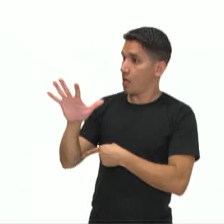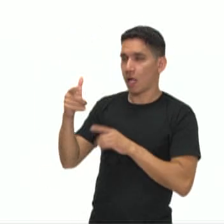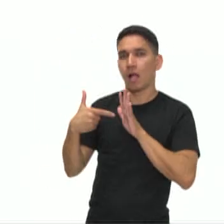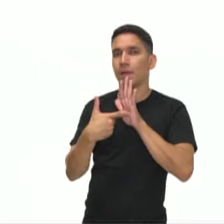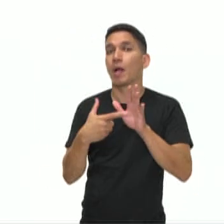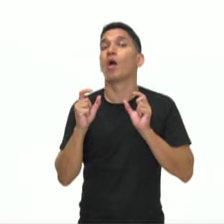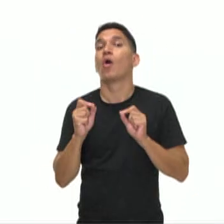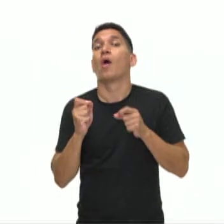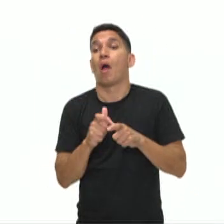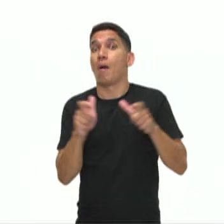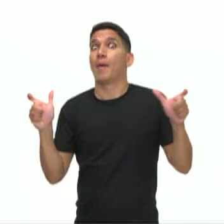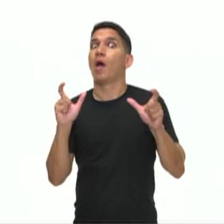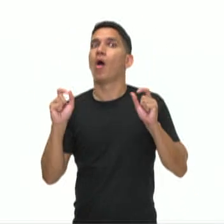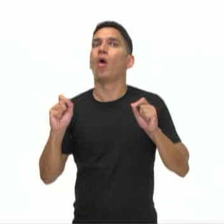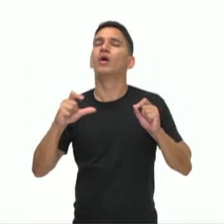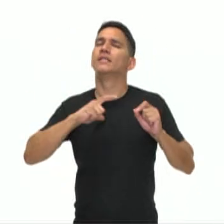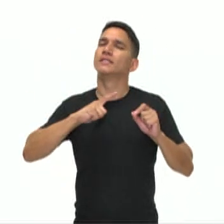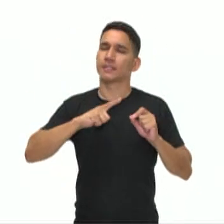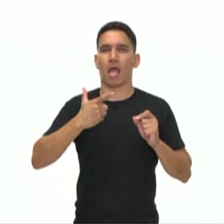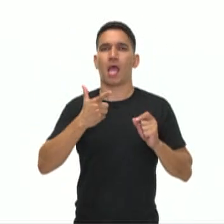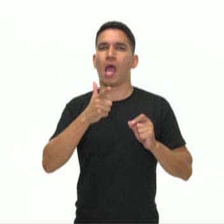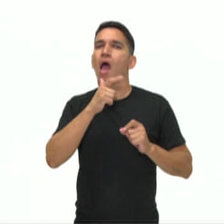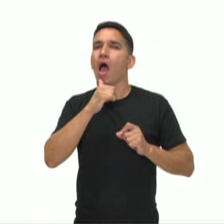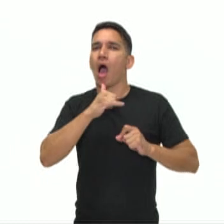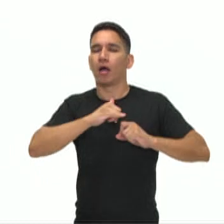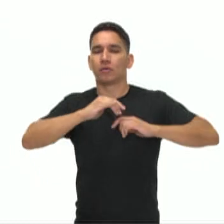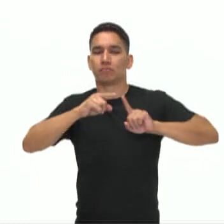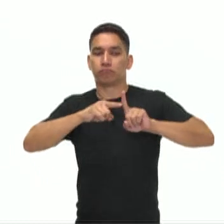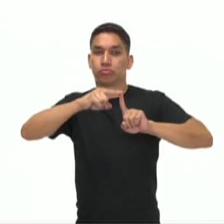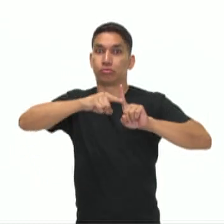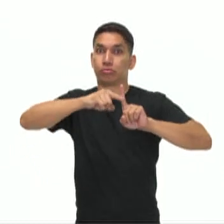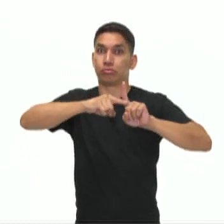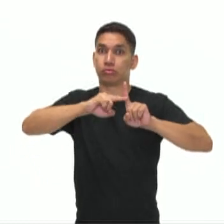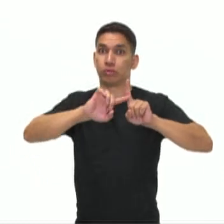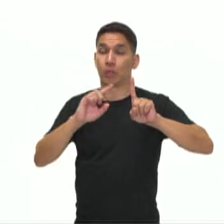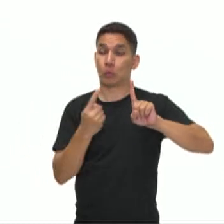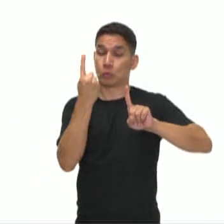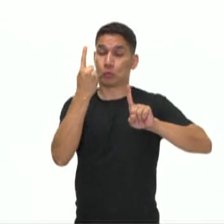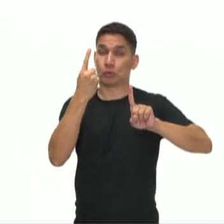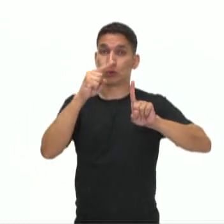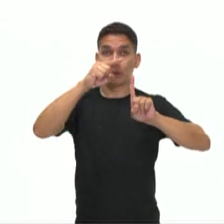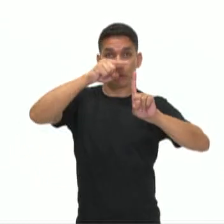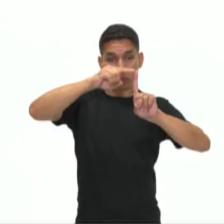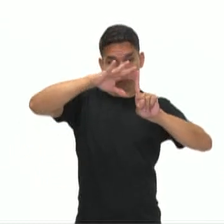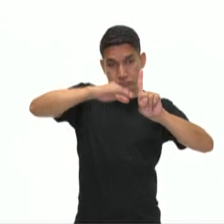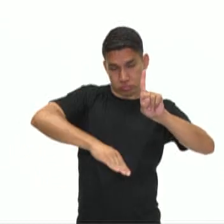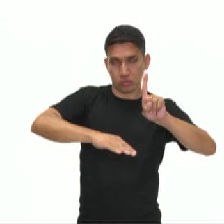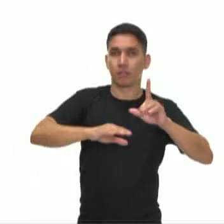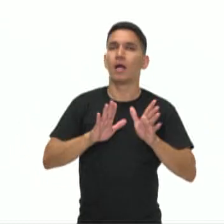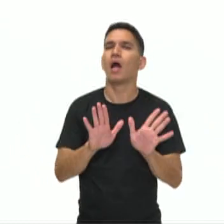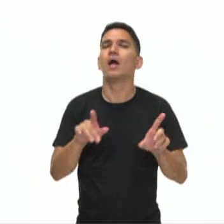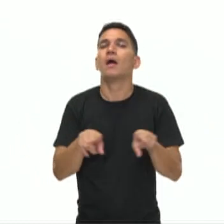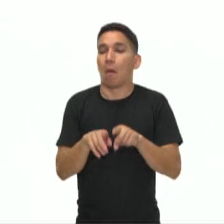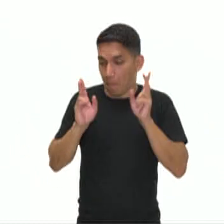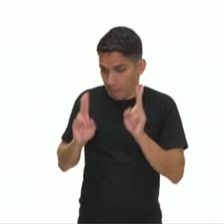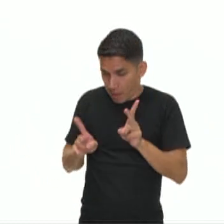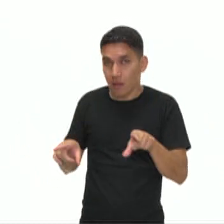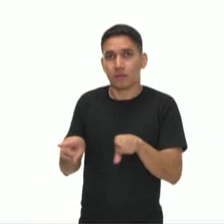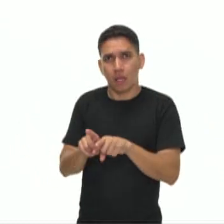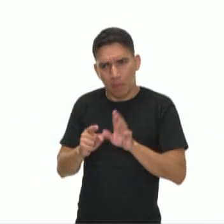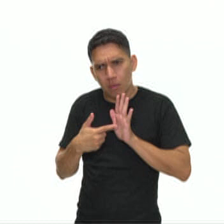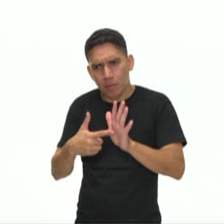as maiores médias térmicas entre as grandes regiões da Terra. Porém, nesse mesmo continente, registra-se